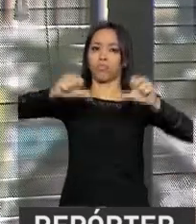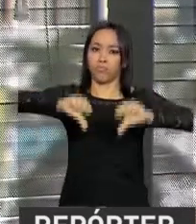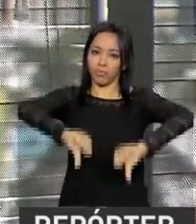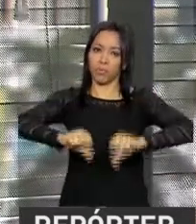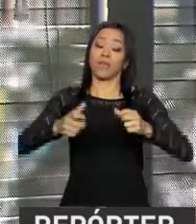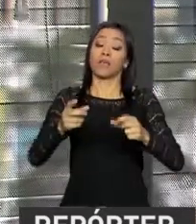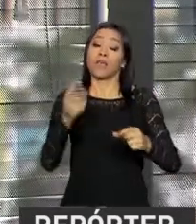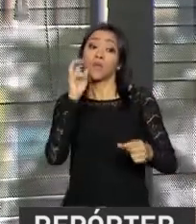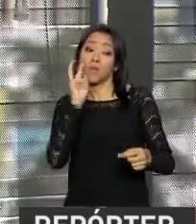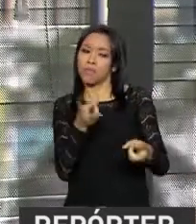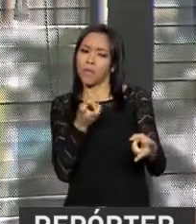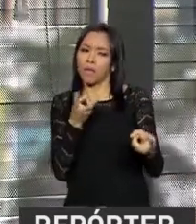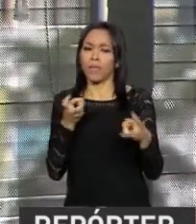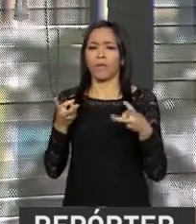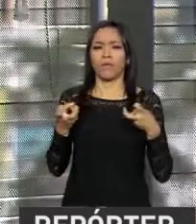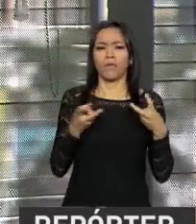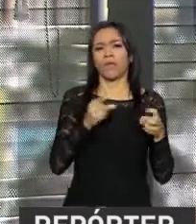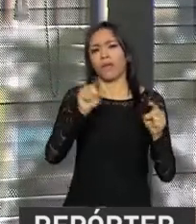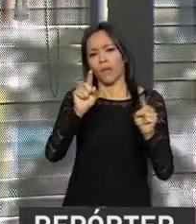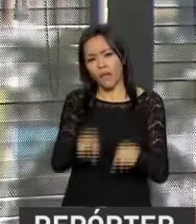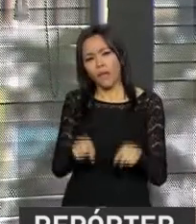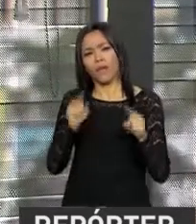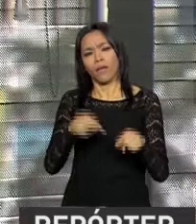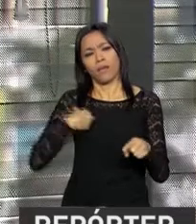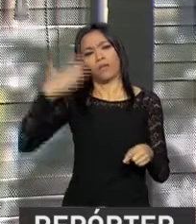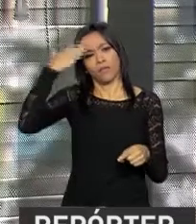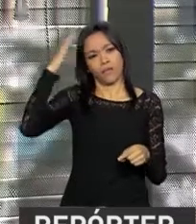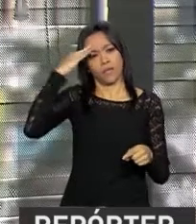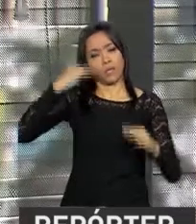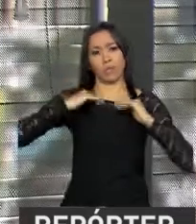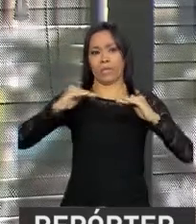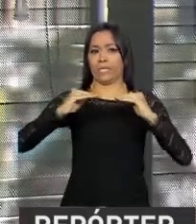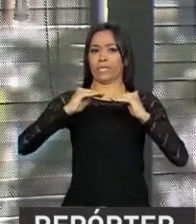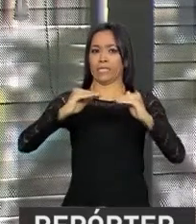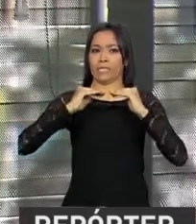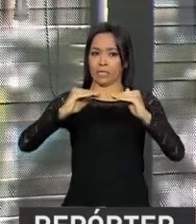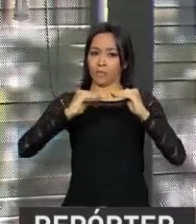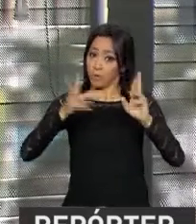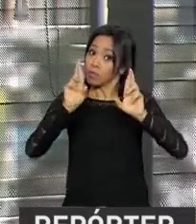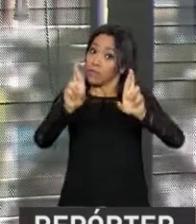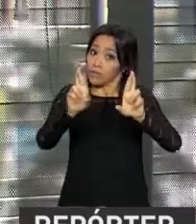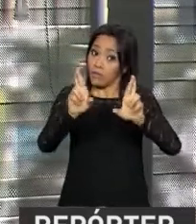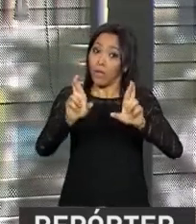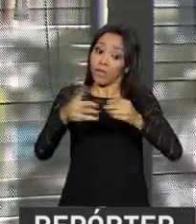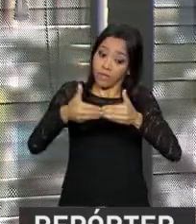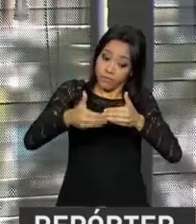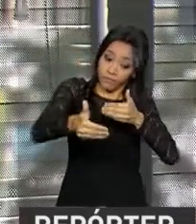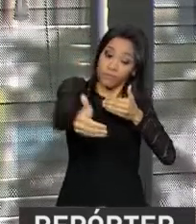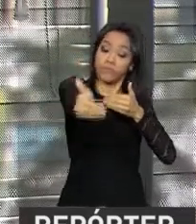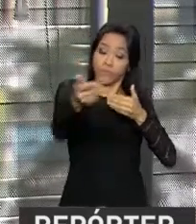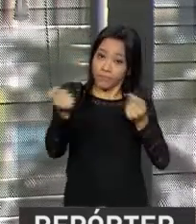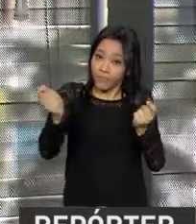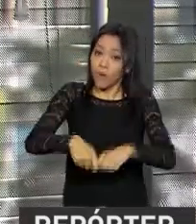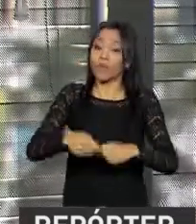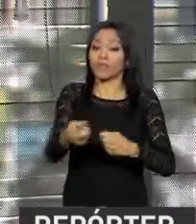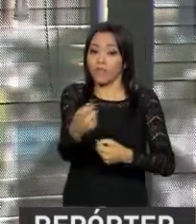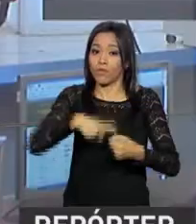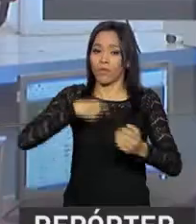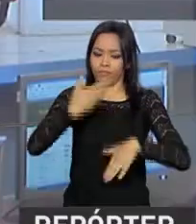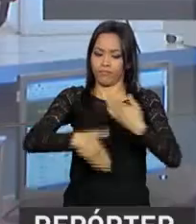primeiros sinais e de fato está se prendendo uma estabilização o que se espera que a partir daí possa voltar a